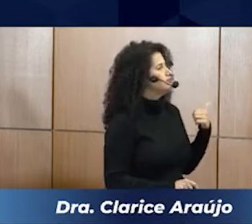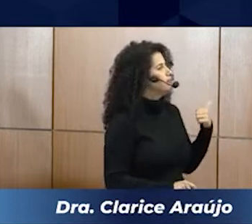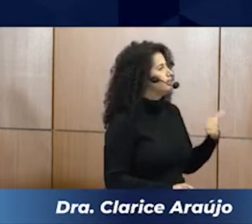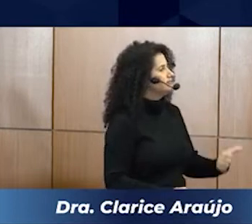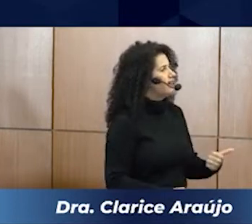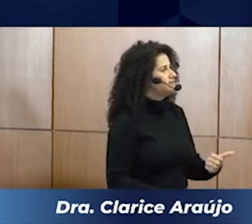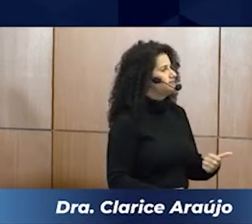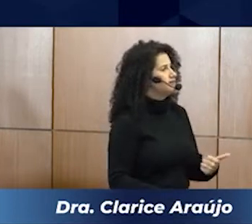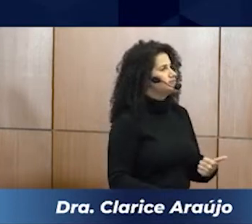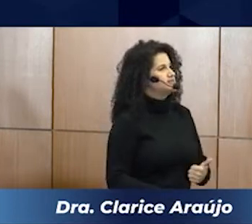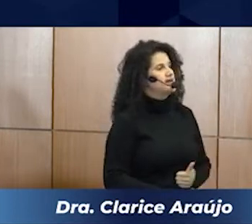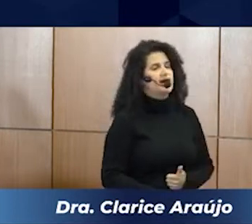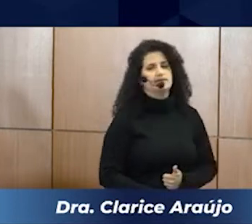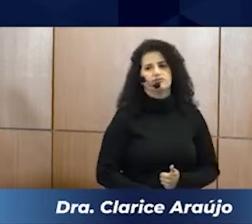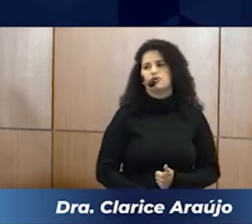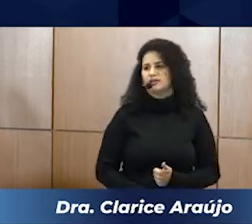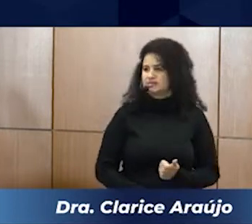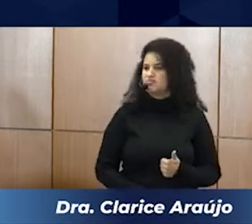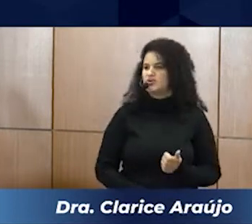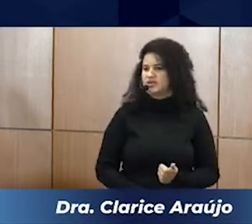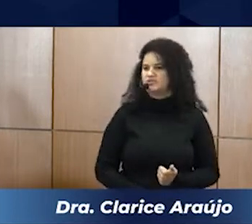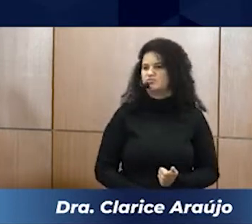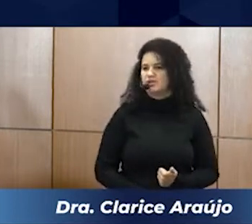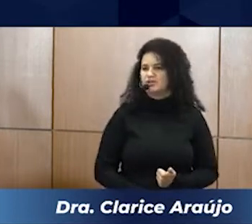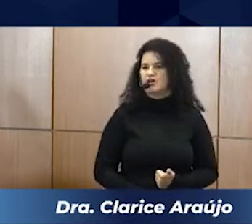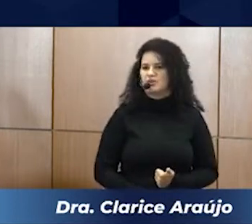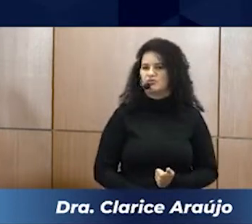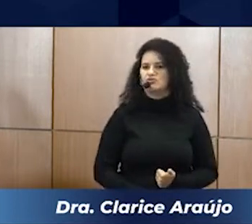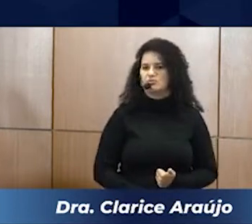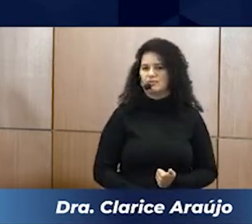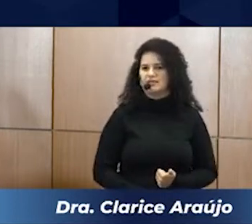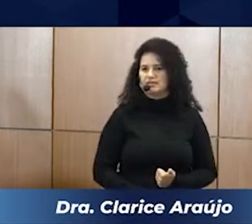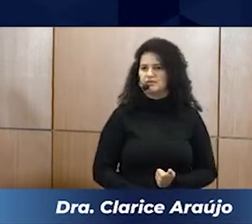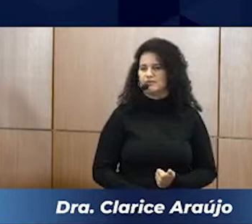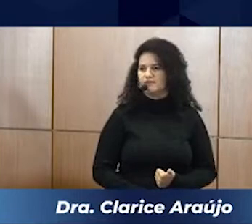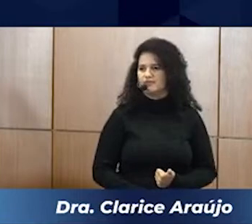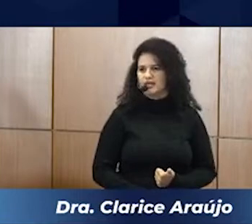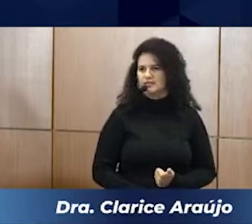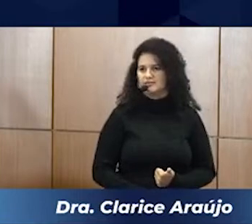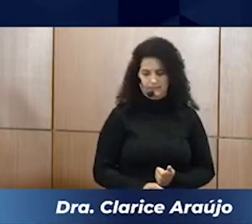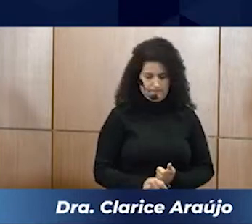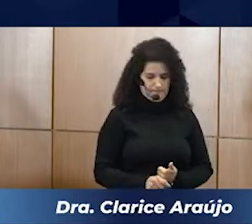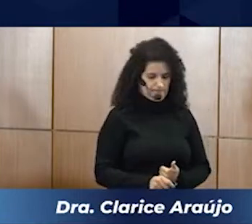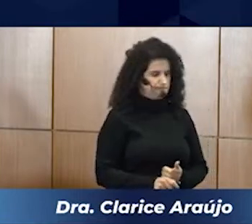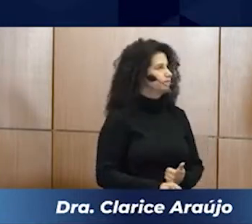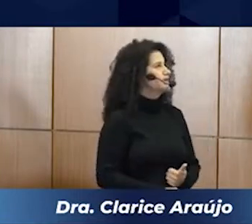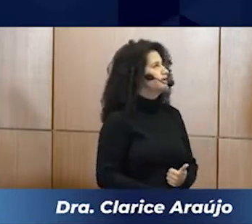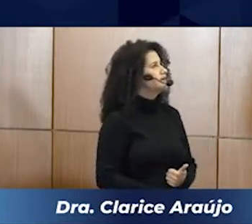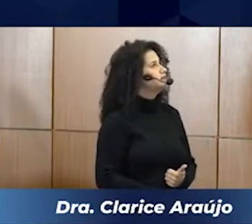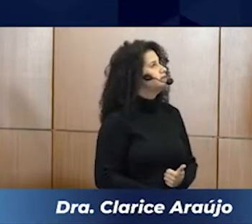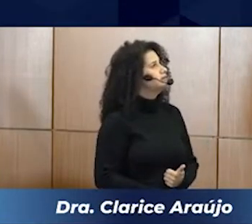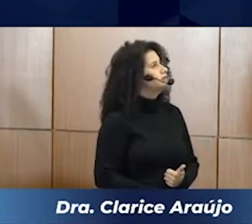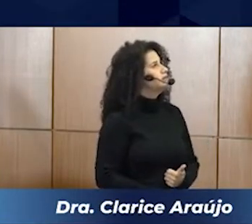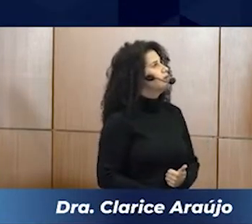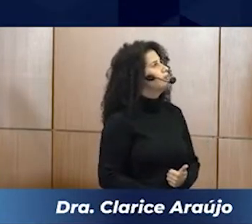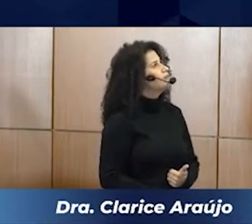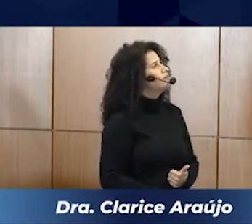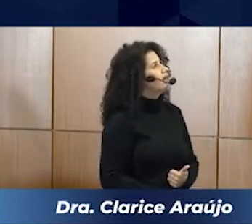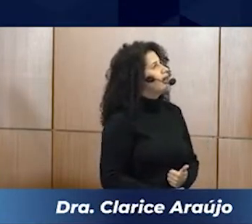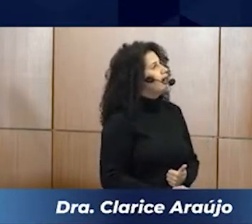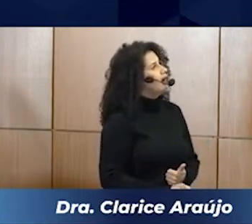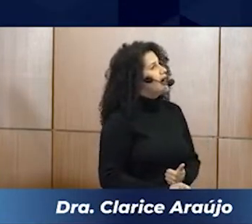do cliente também deve ser considerada no, nesse processo de planejamento de implementação da evidência. Né?